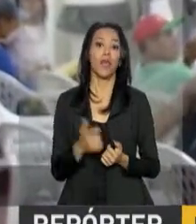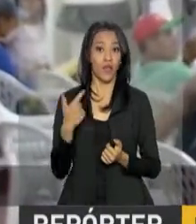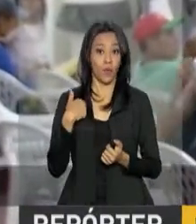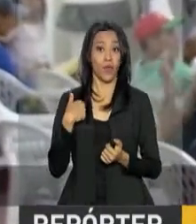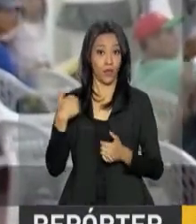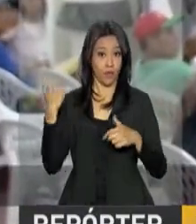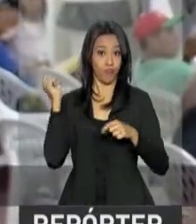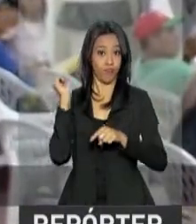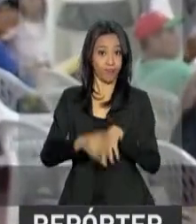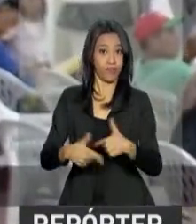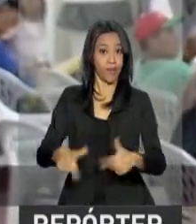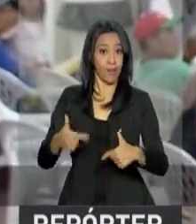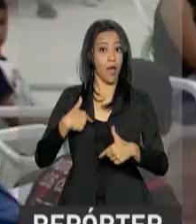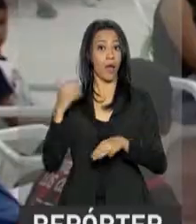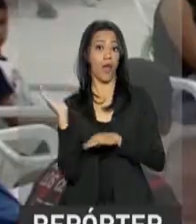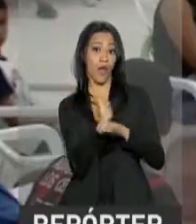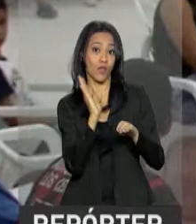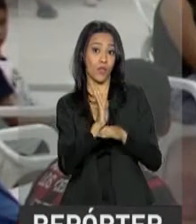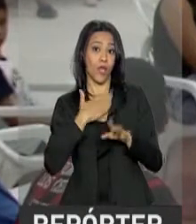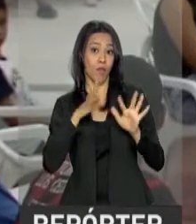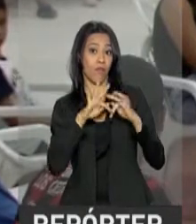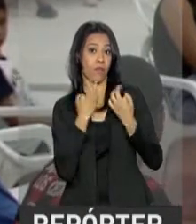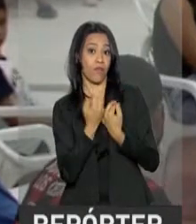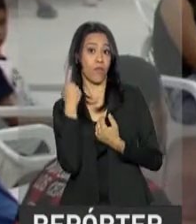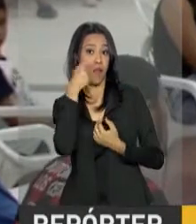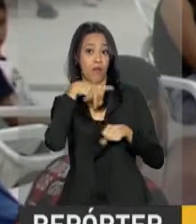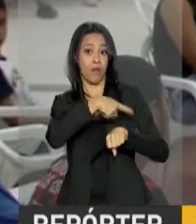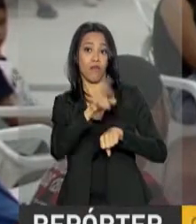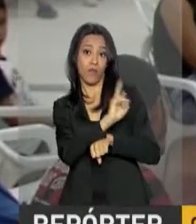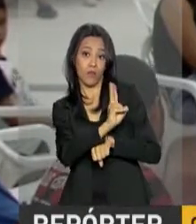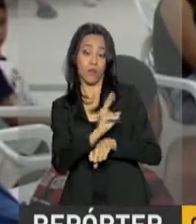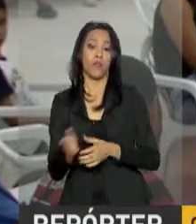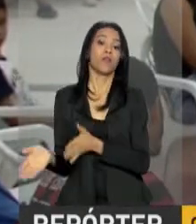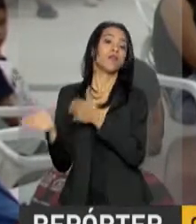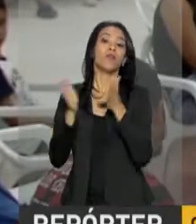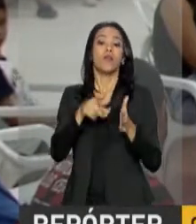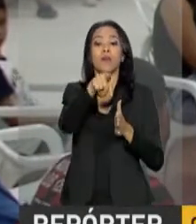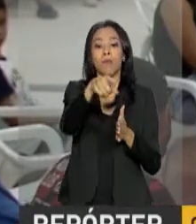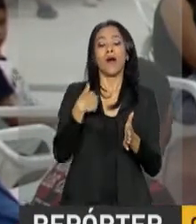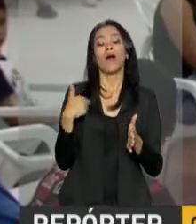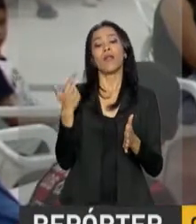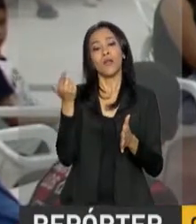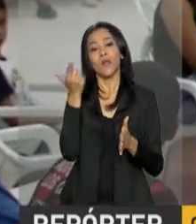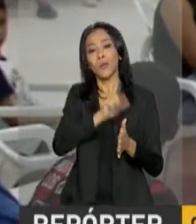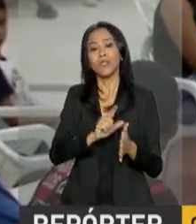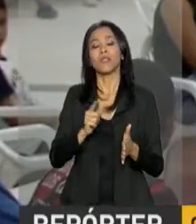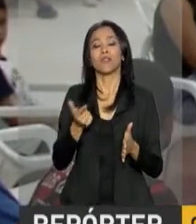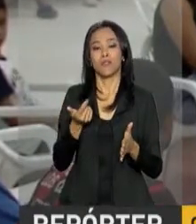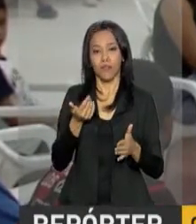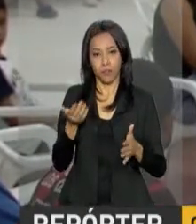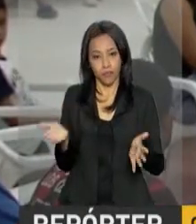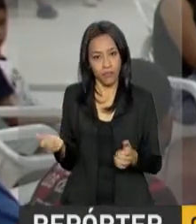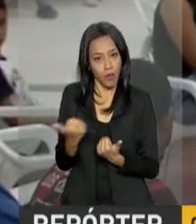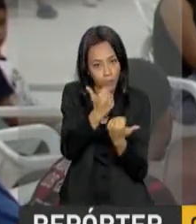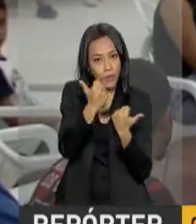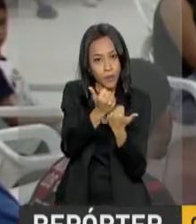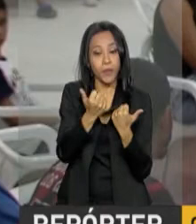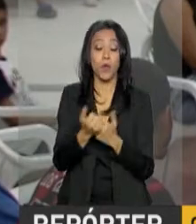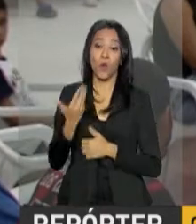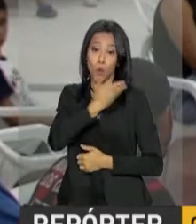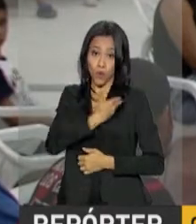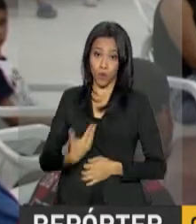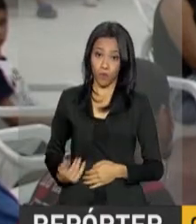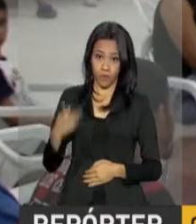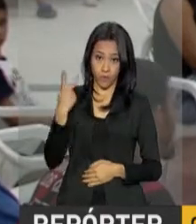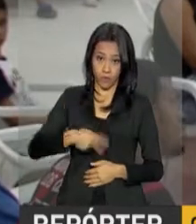e também menciona para facilitar o atendimento aos imigrantes venezuelano o governo está emitindo carteiras